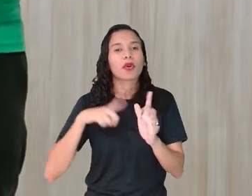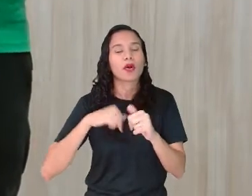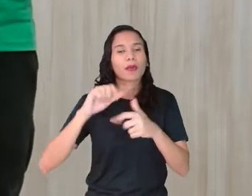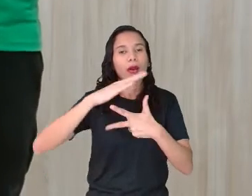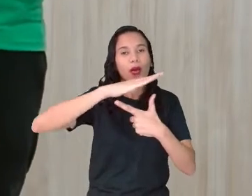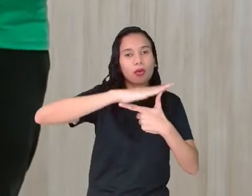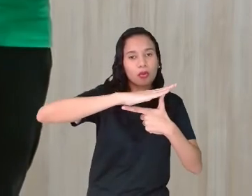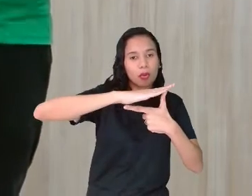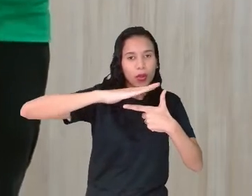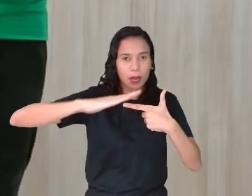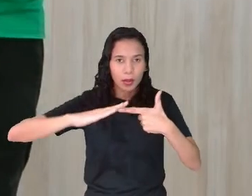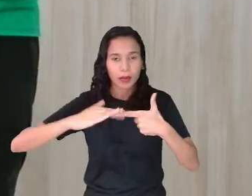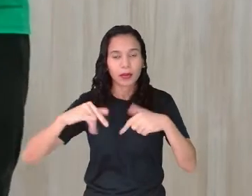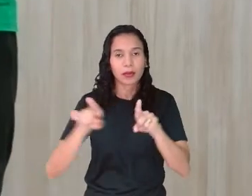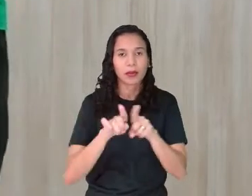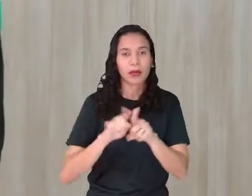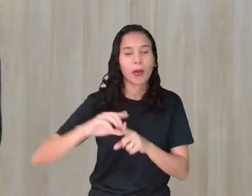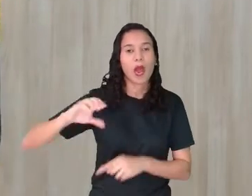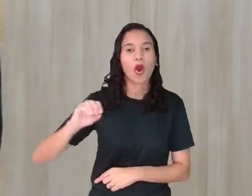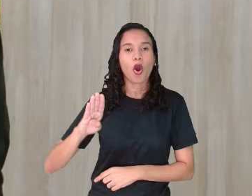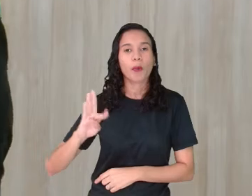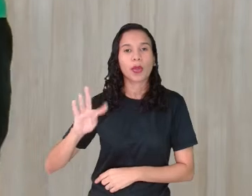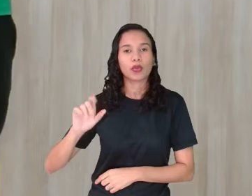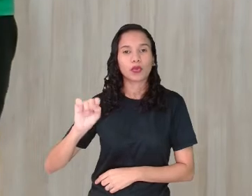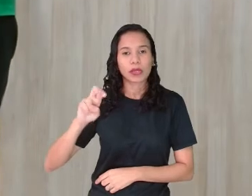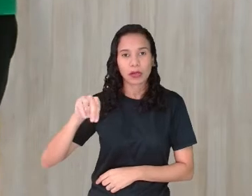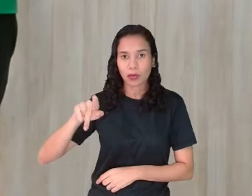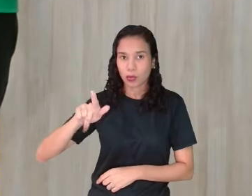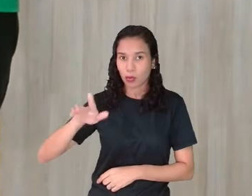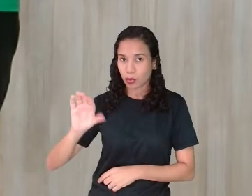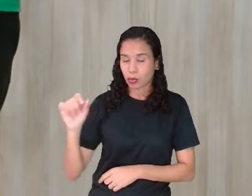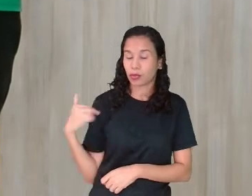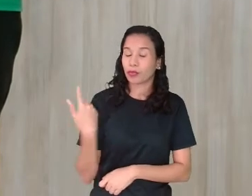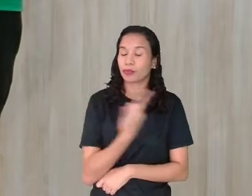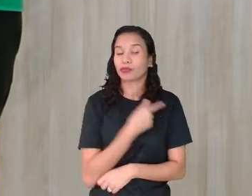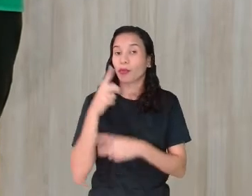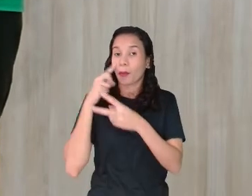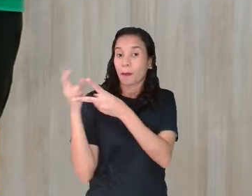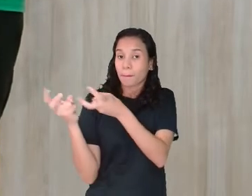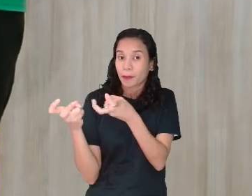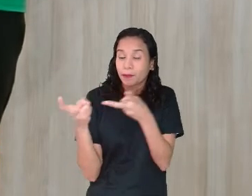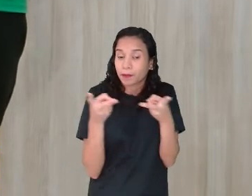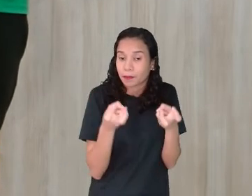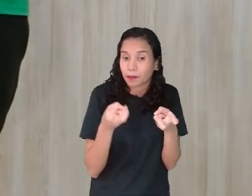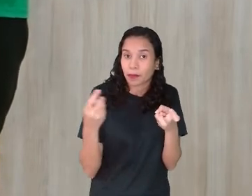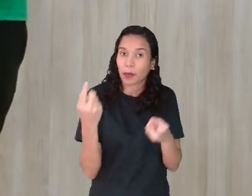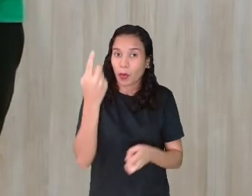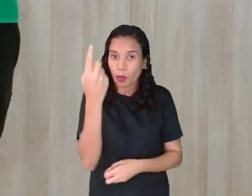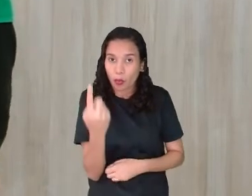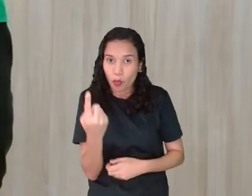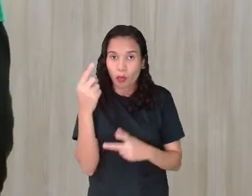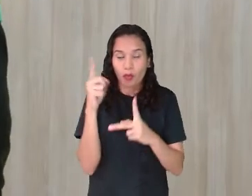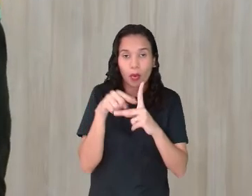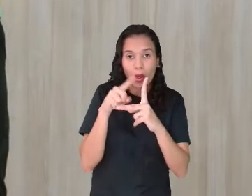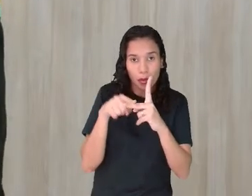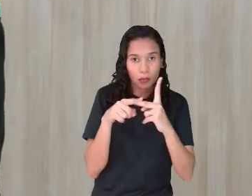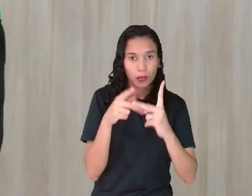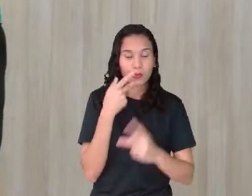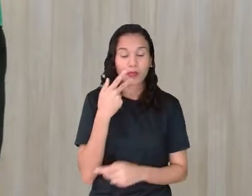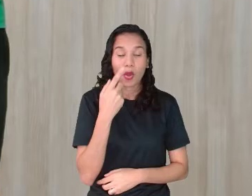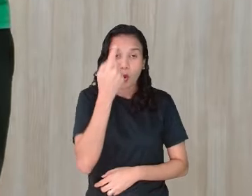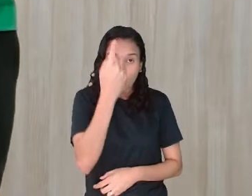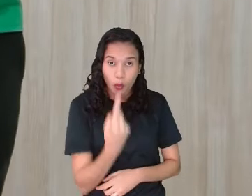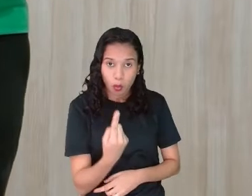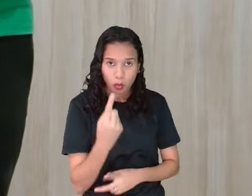do triângulo obtusângulo, a gente viu aí duas relações em relação a um ângulo só. Se aparecer